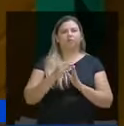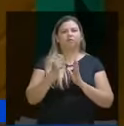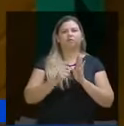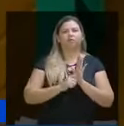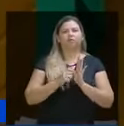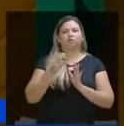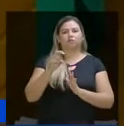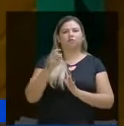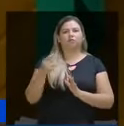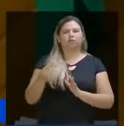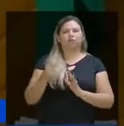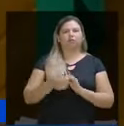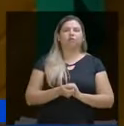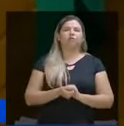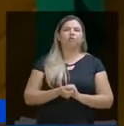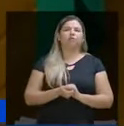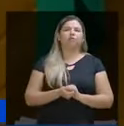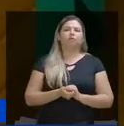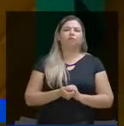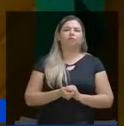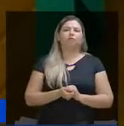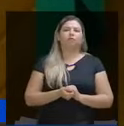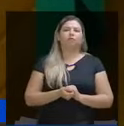2º, incisos